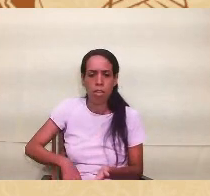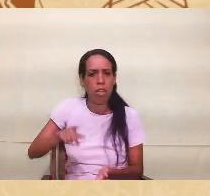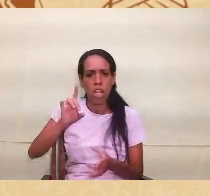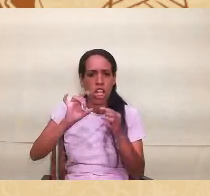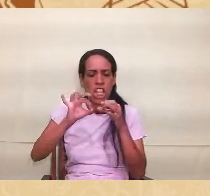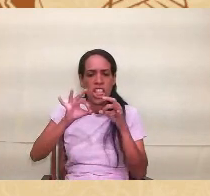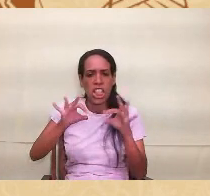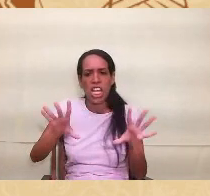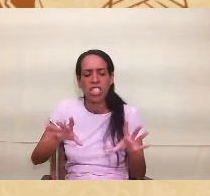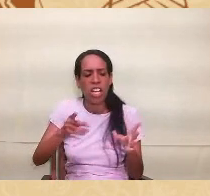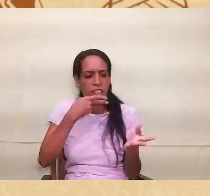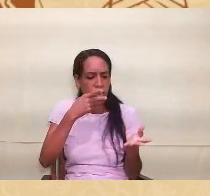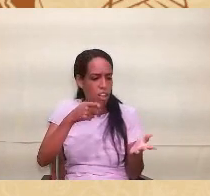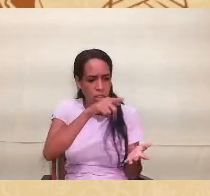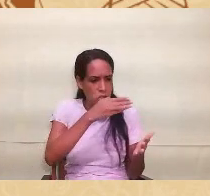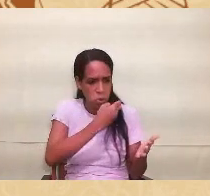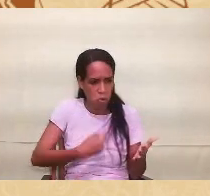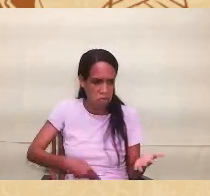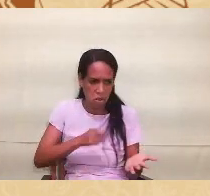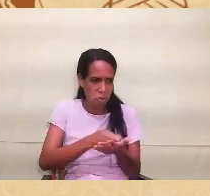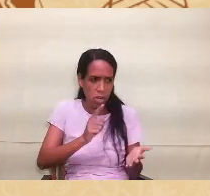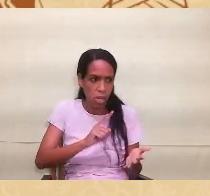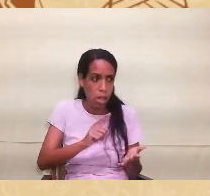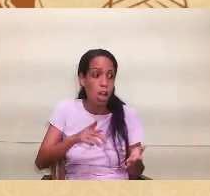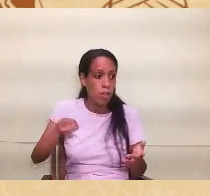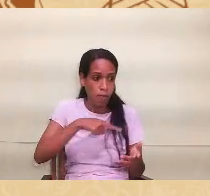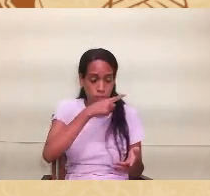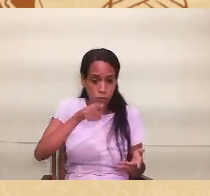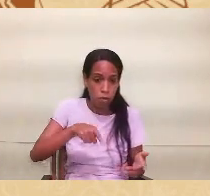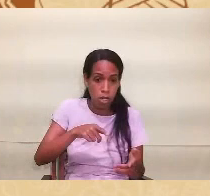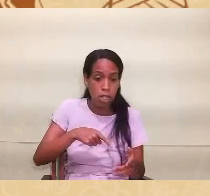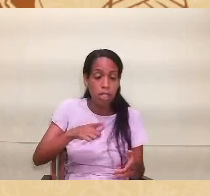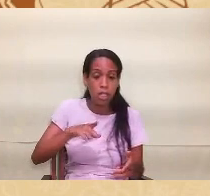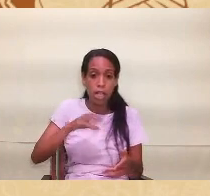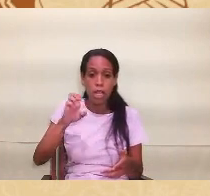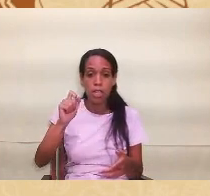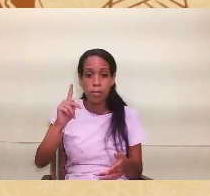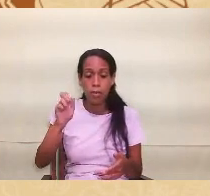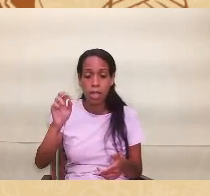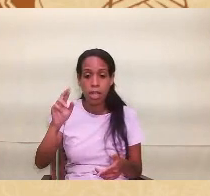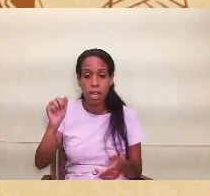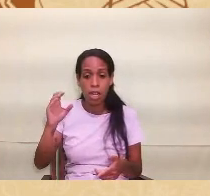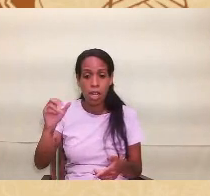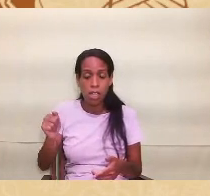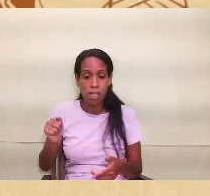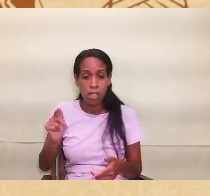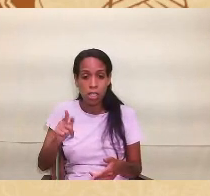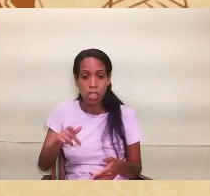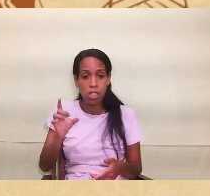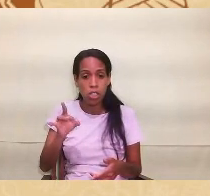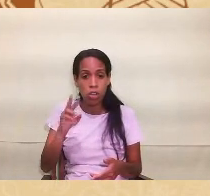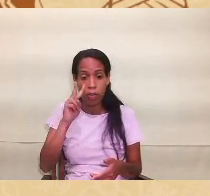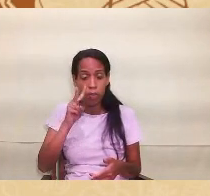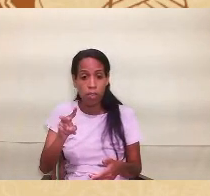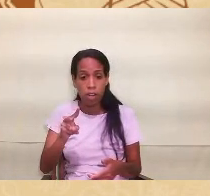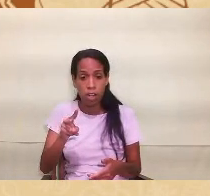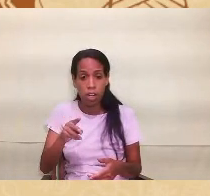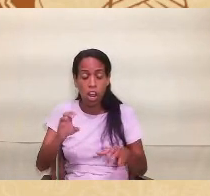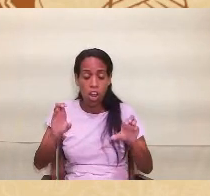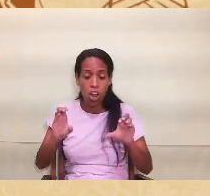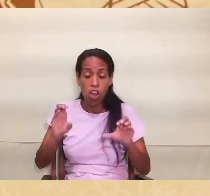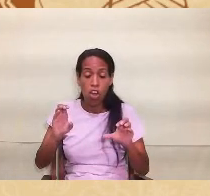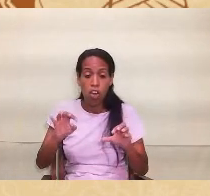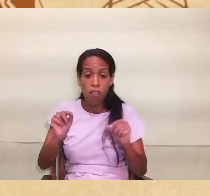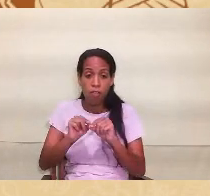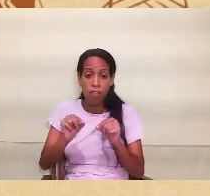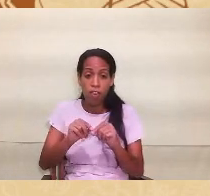exigir, é não ter tanta esperança com ele, né? Vocês estão vendo a formação das chapas da presidente